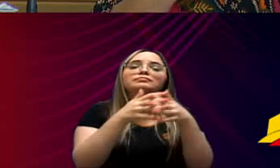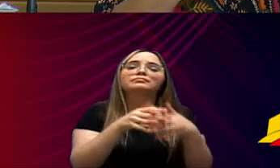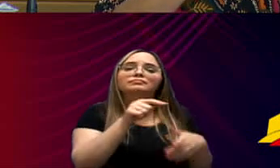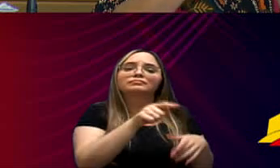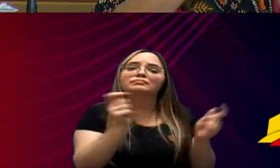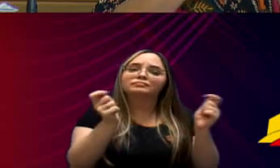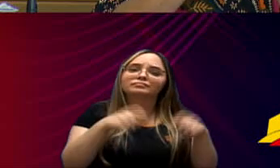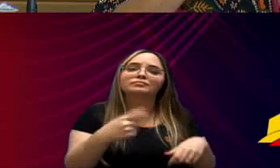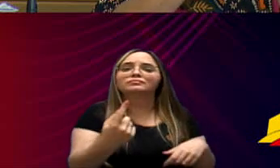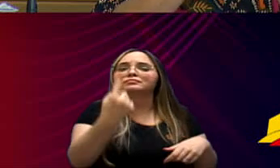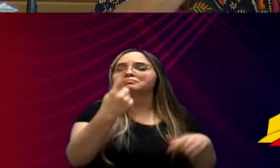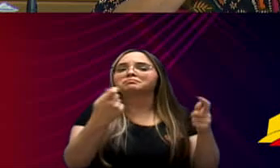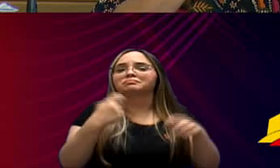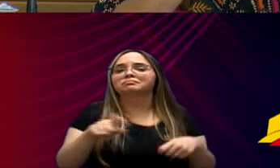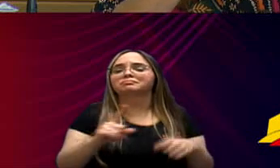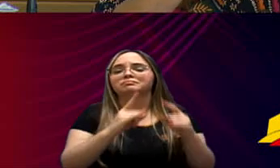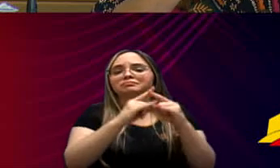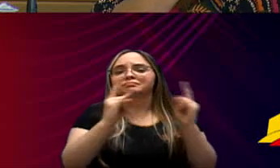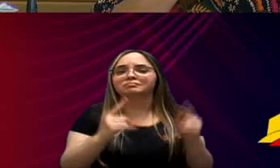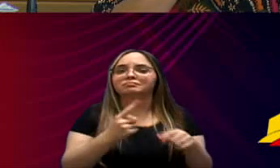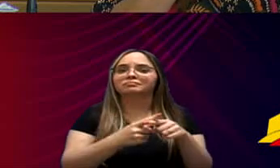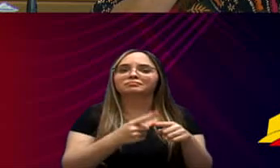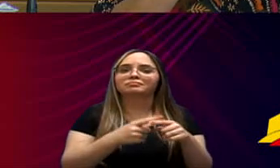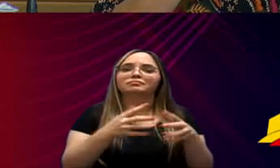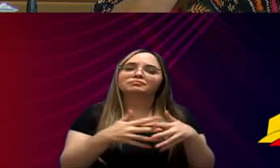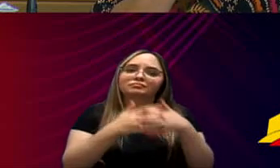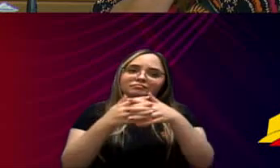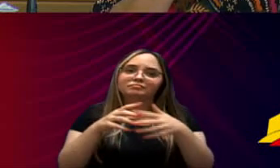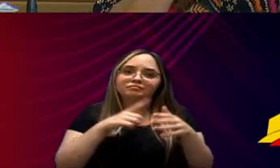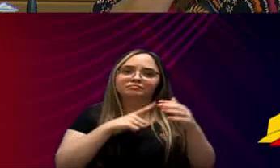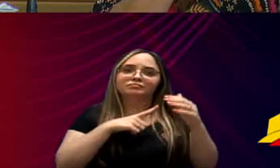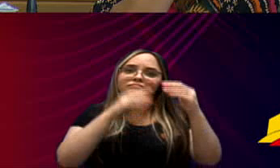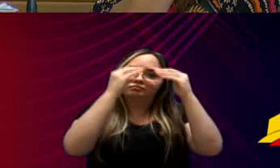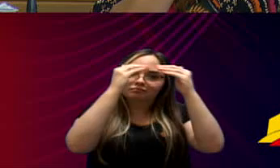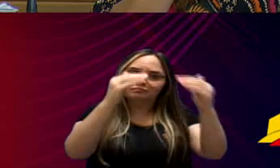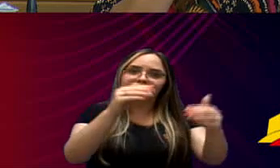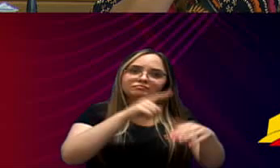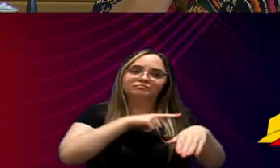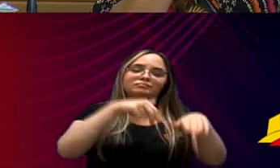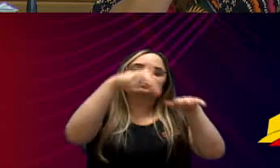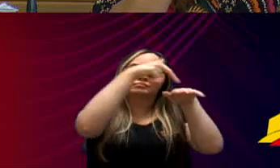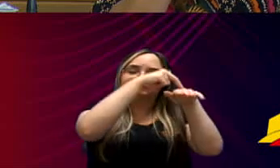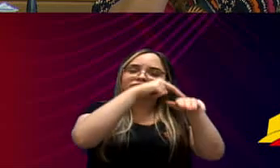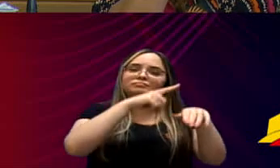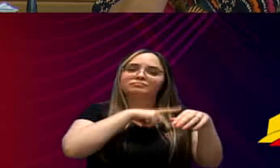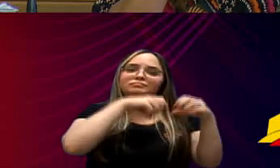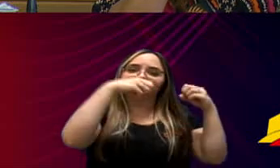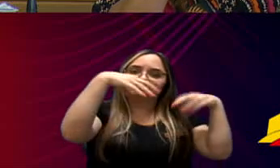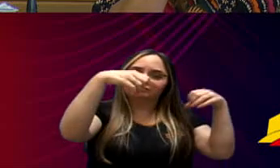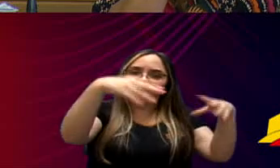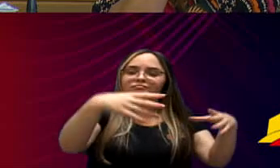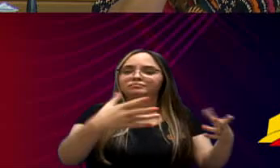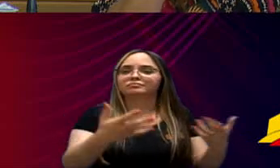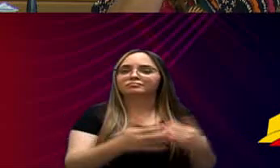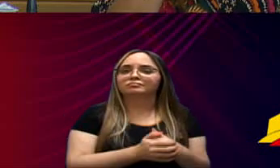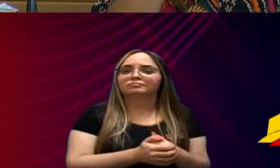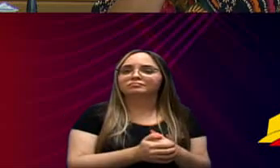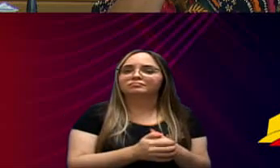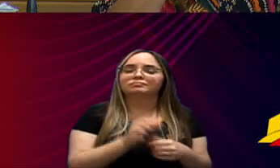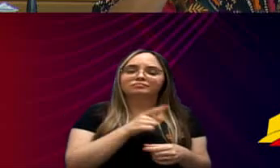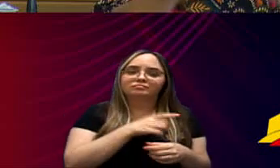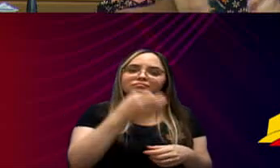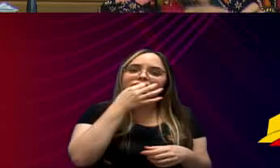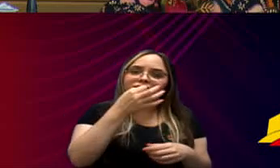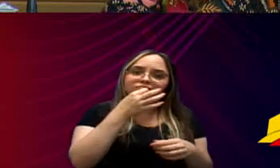pelo menos uma não precisaria, porque ele já é coberto, ele tem palco, ele tem iluminação e tem